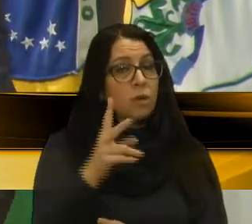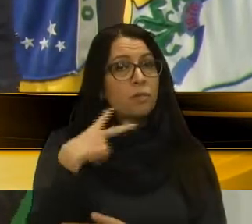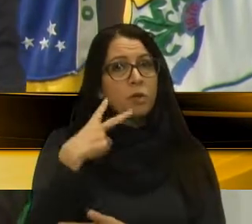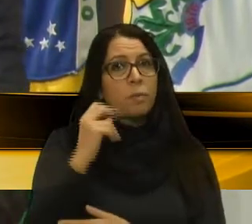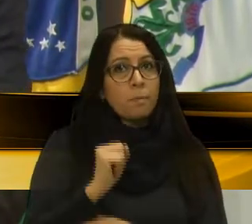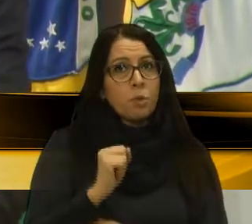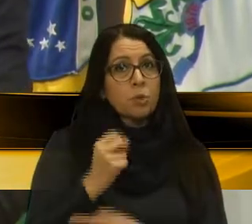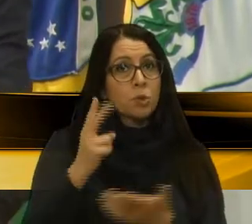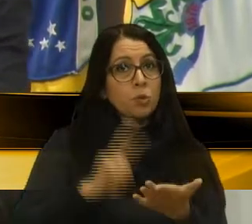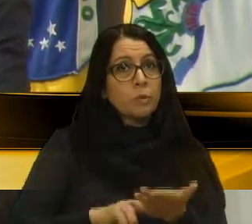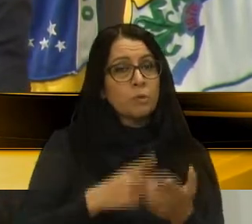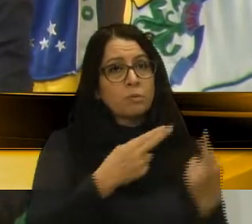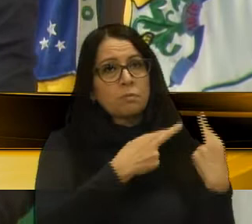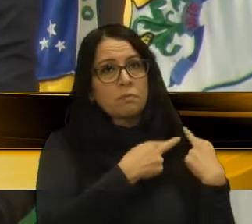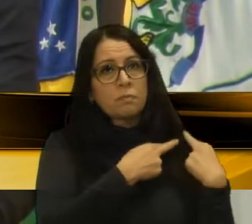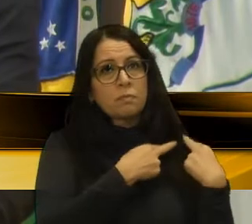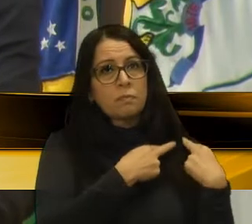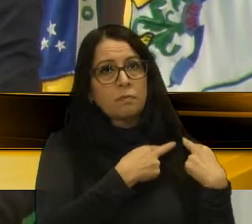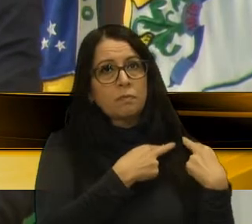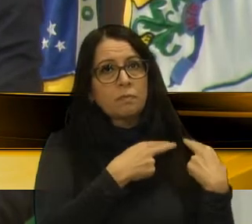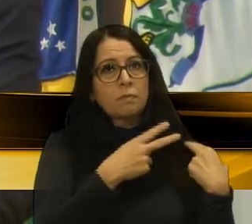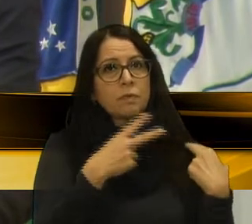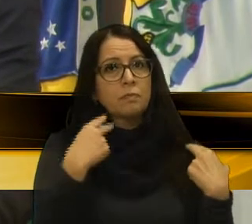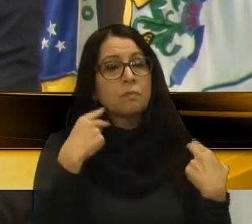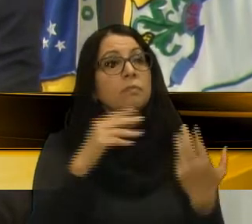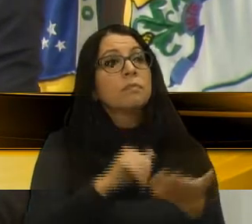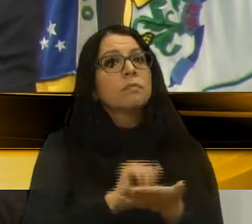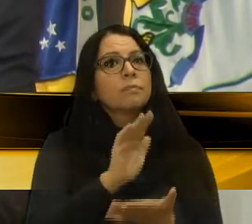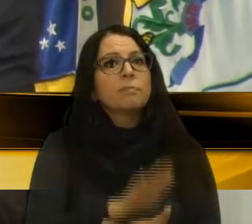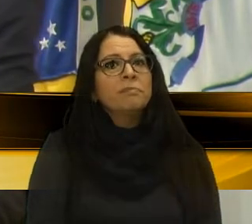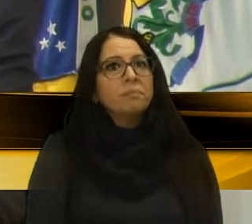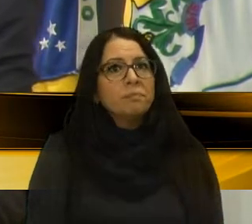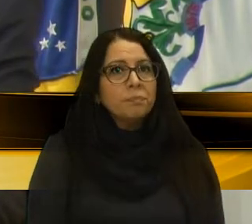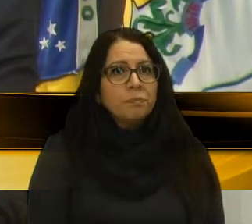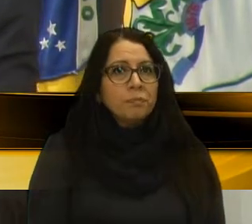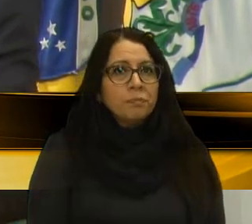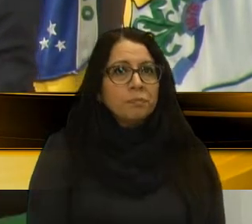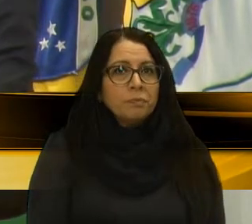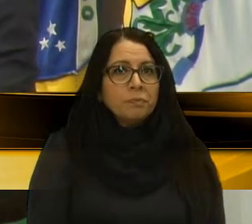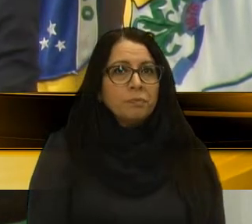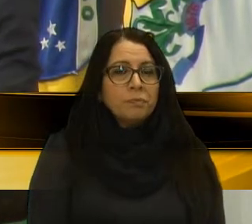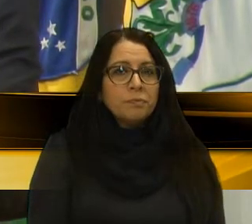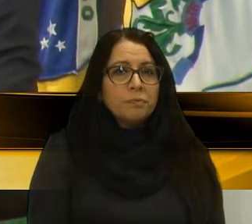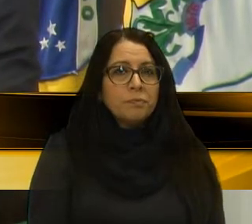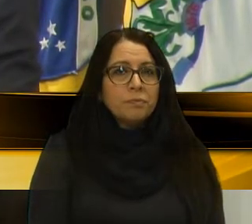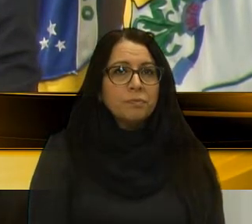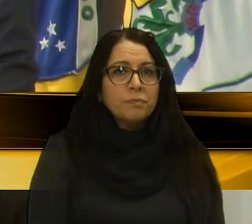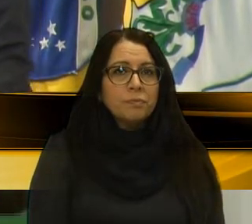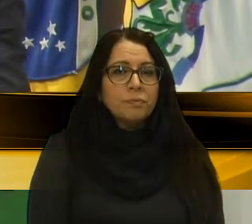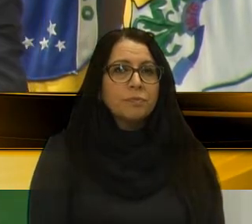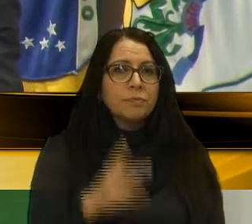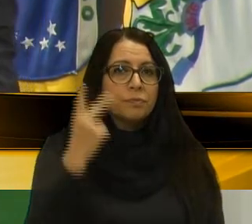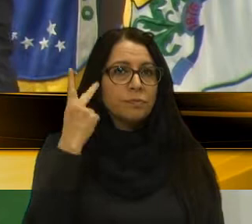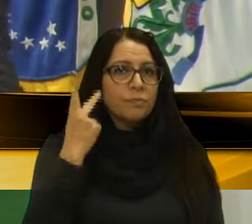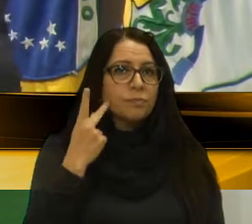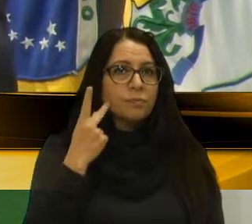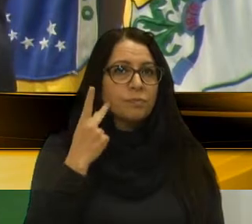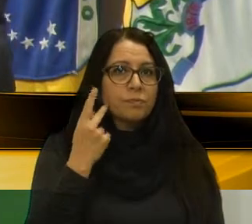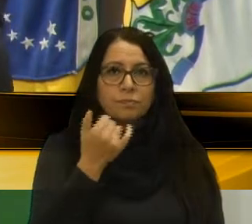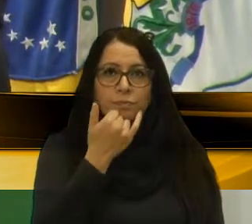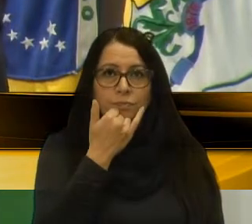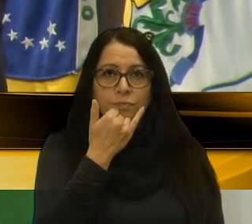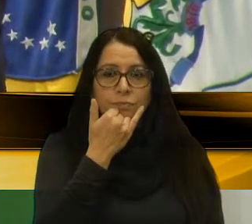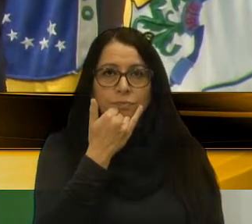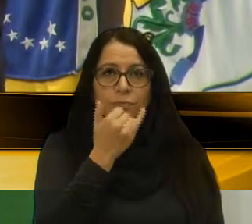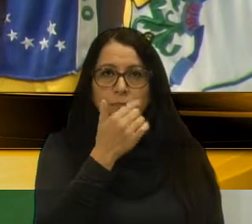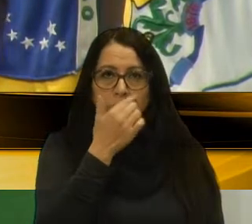possa assumir a sua responsabilidade. Quais vereadores pediram a parte? Vereador Renato Nunes. Vereador... Desculpa, o senhor